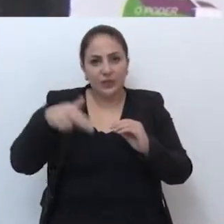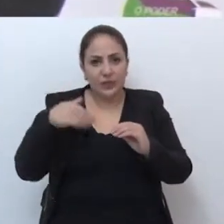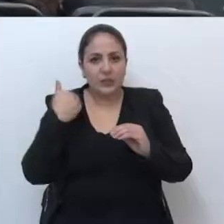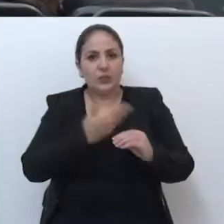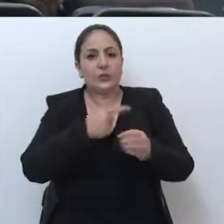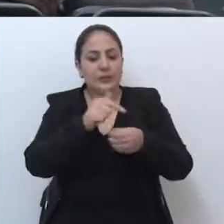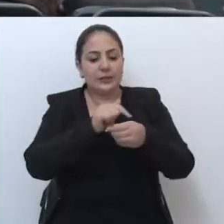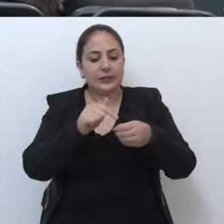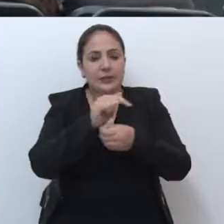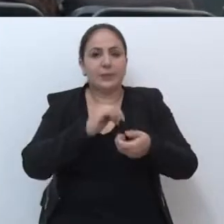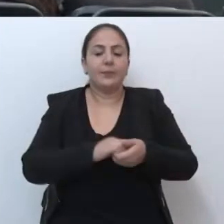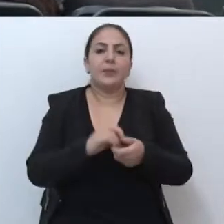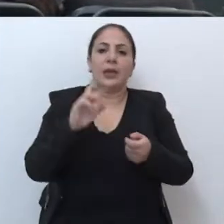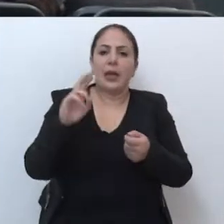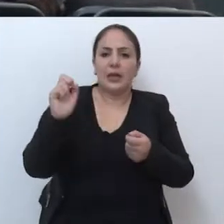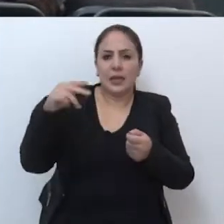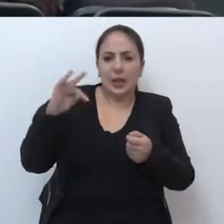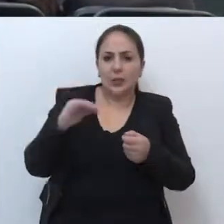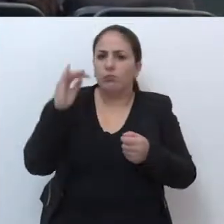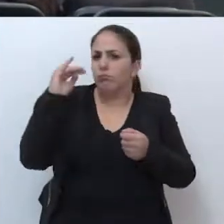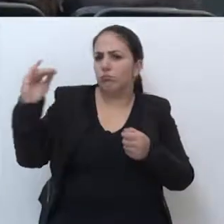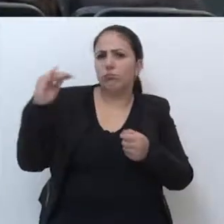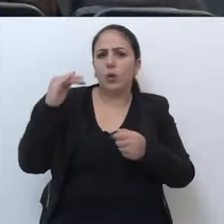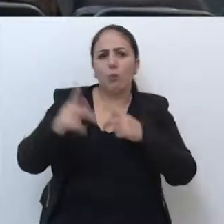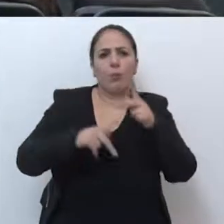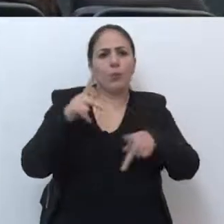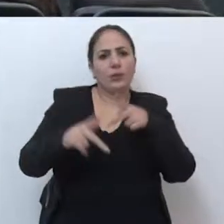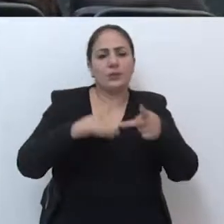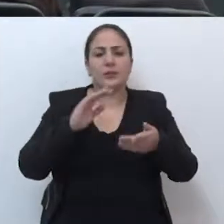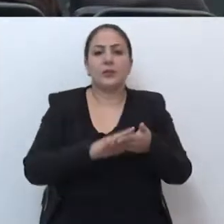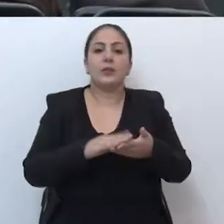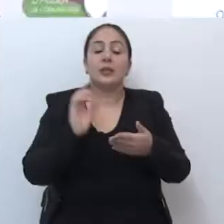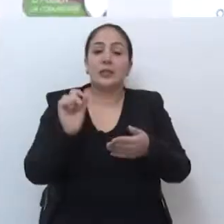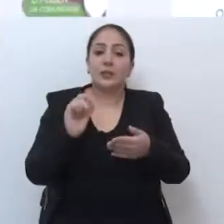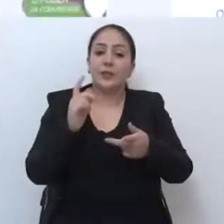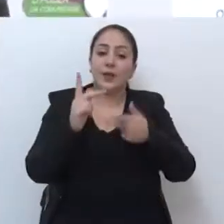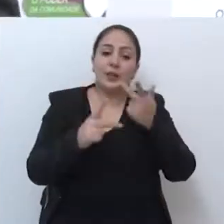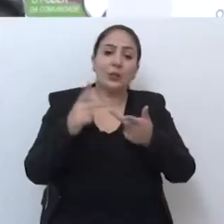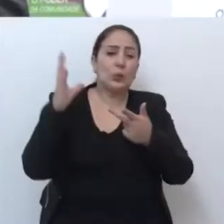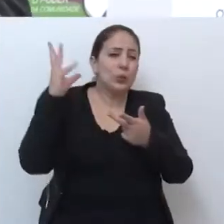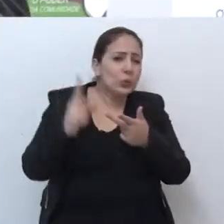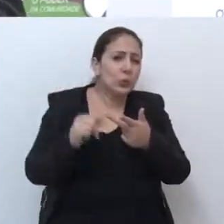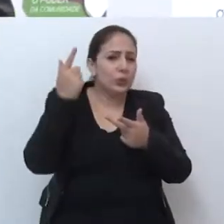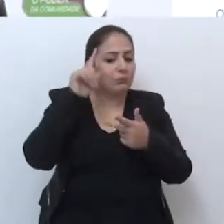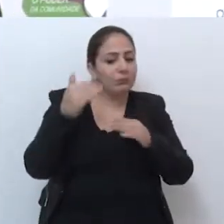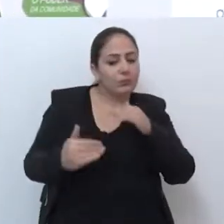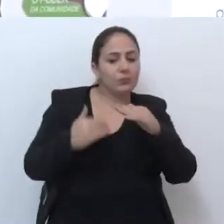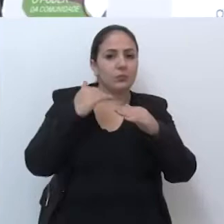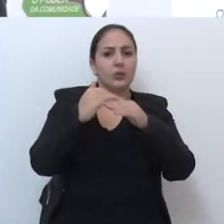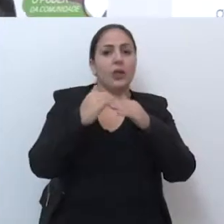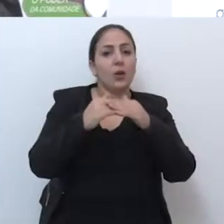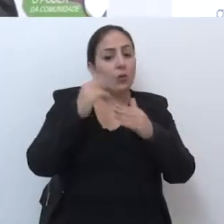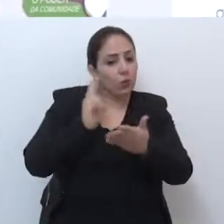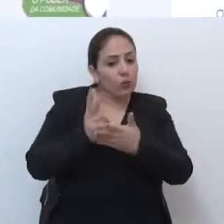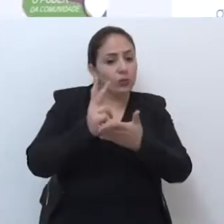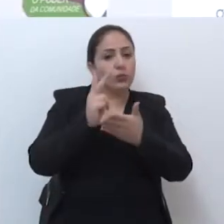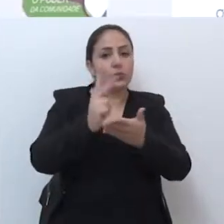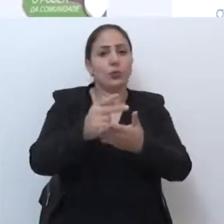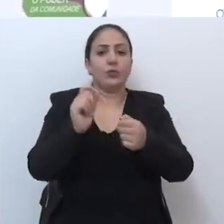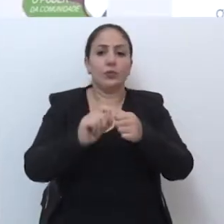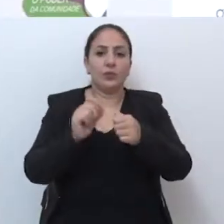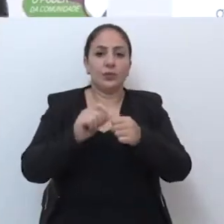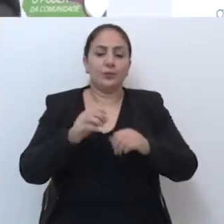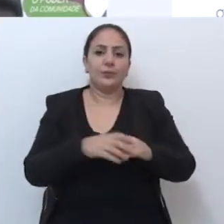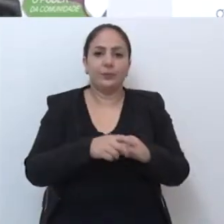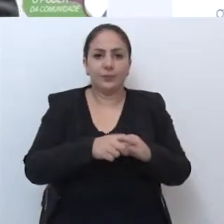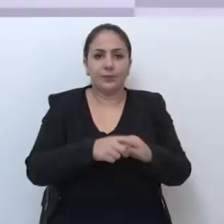cidade. Renato Tchequer tranquilizou a população e afirmou que tudo que está ao alcance do Legislativo continua